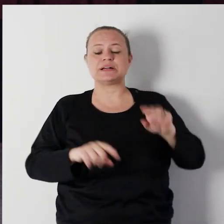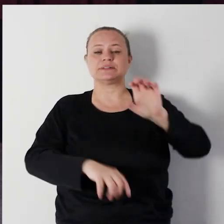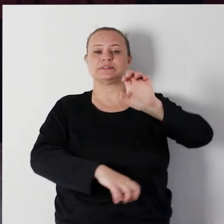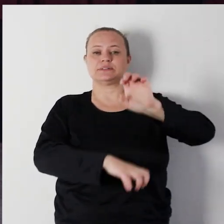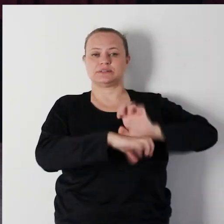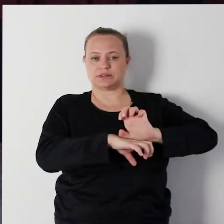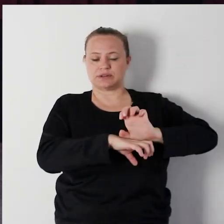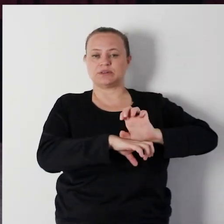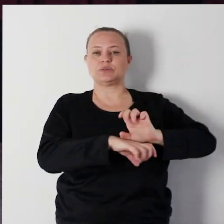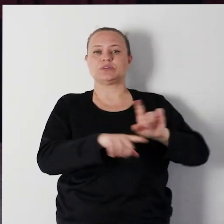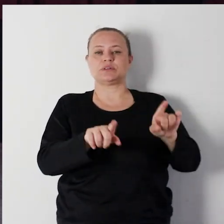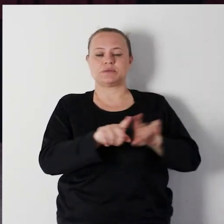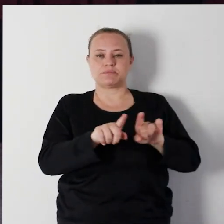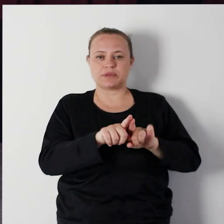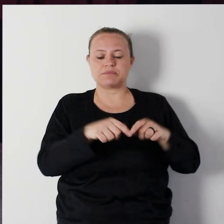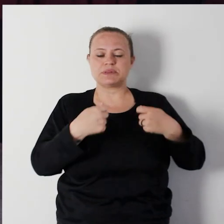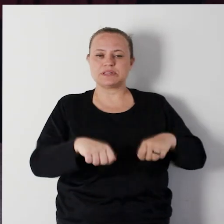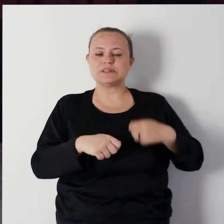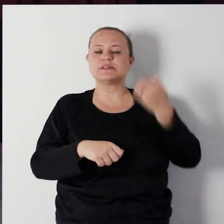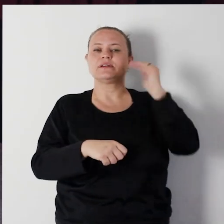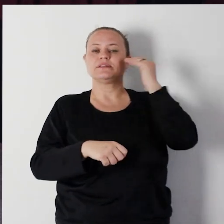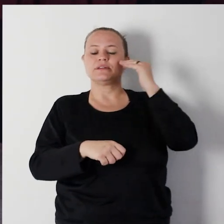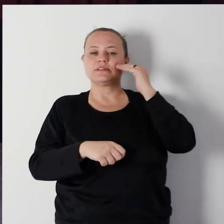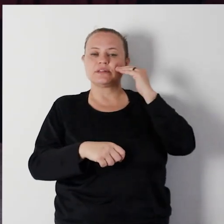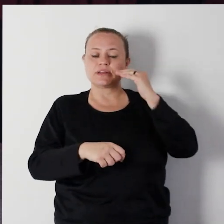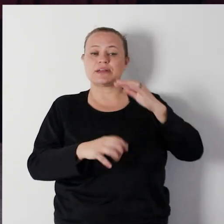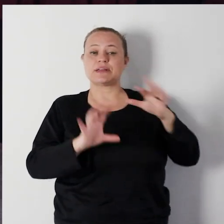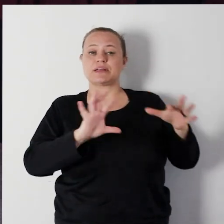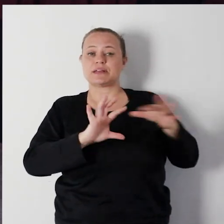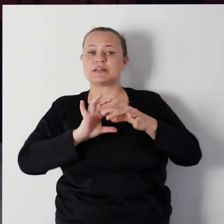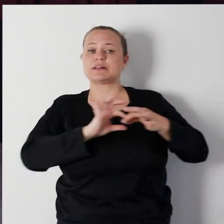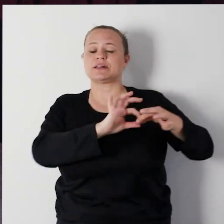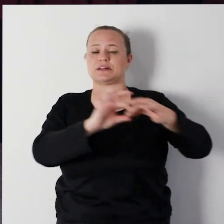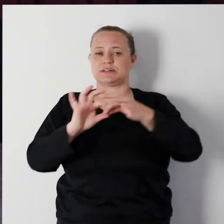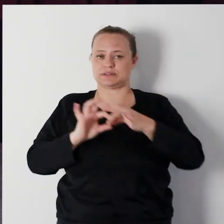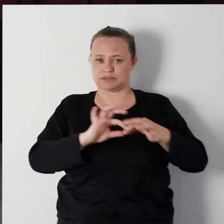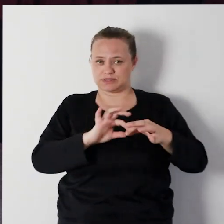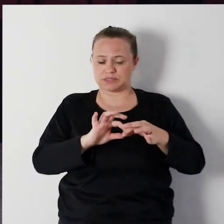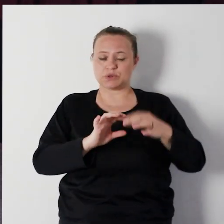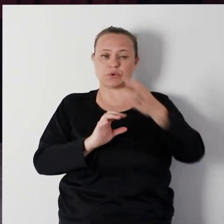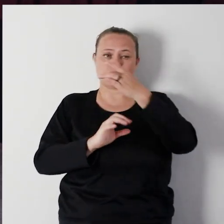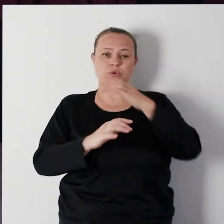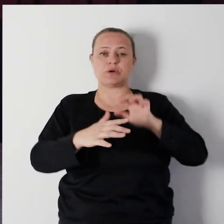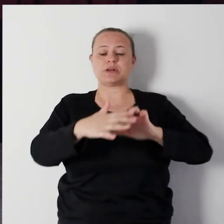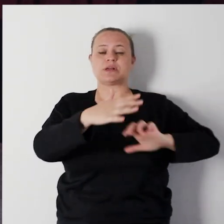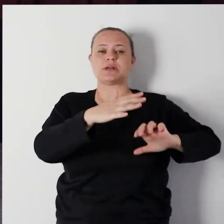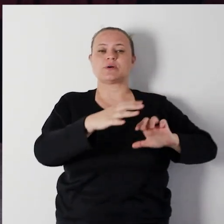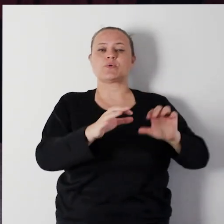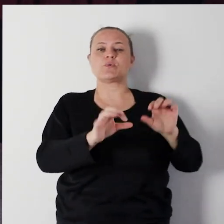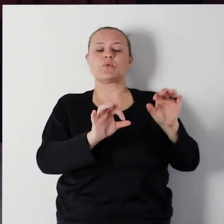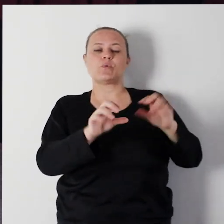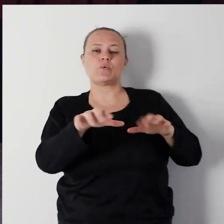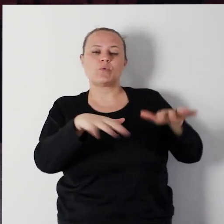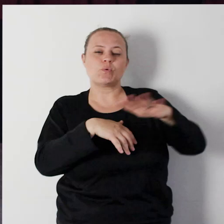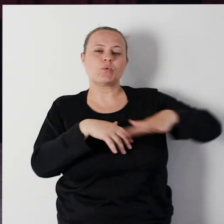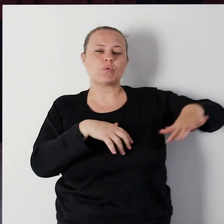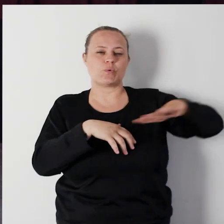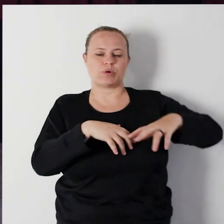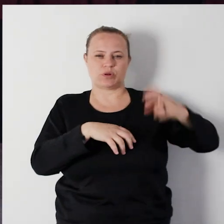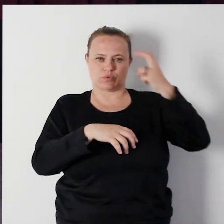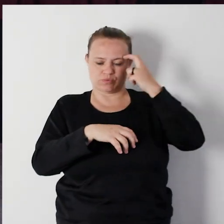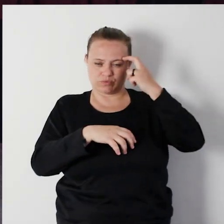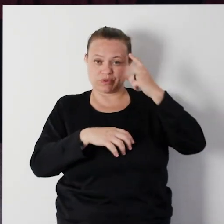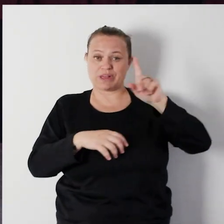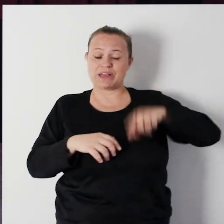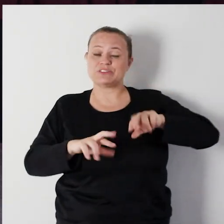nesse tema. E por parte do Estado, é também reconhecer que a relação com organizações culturais,